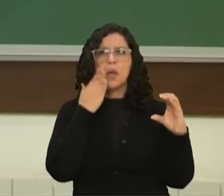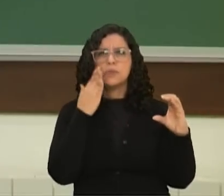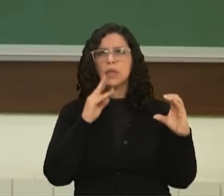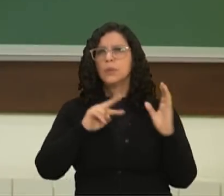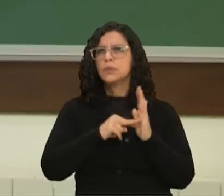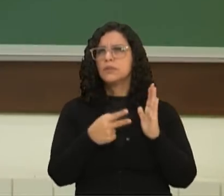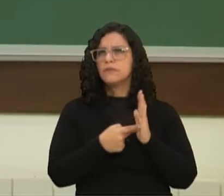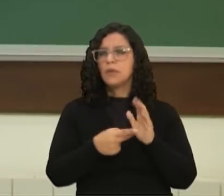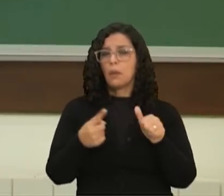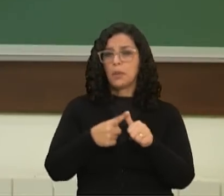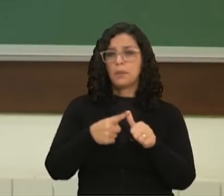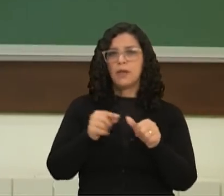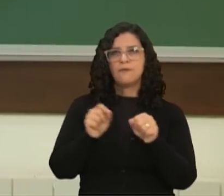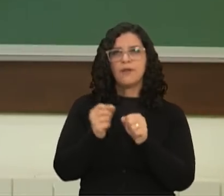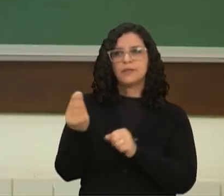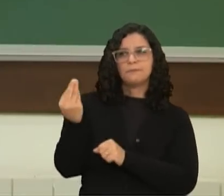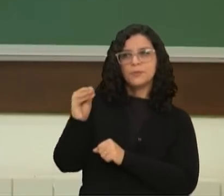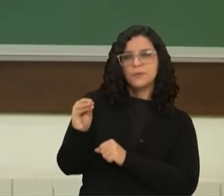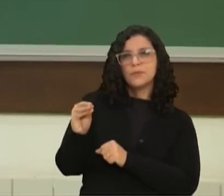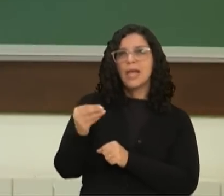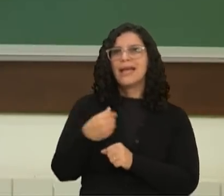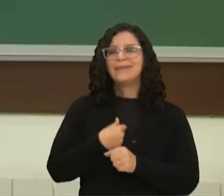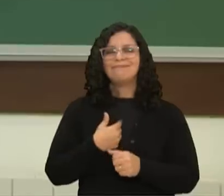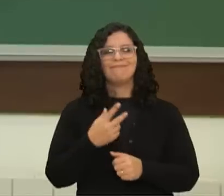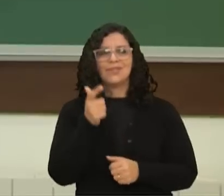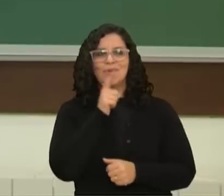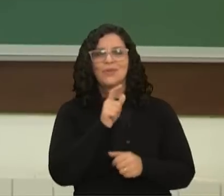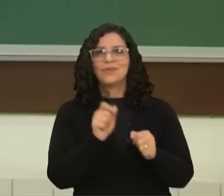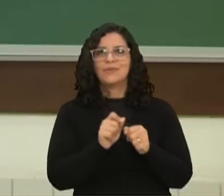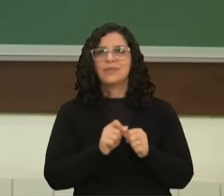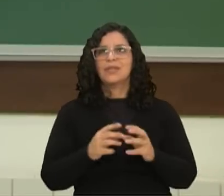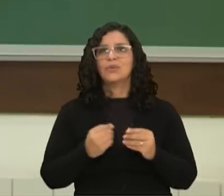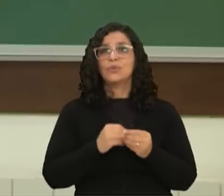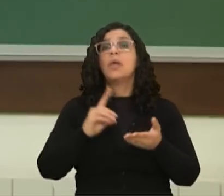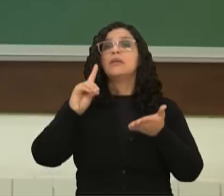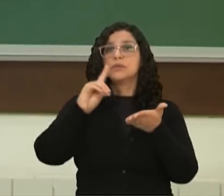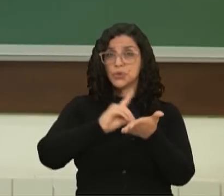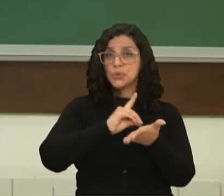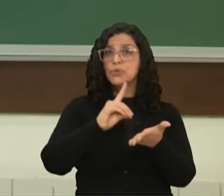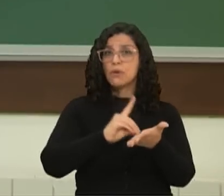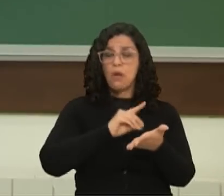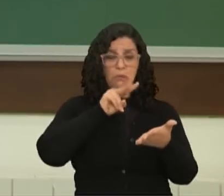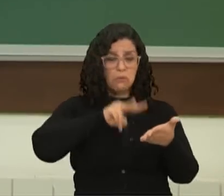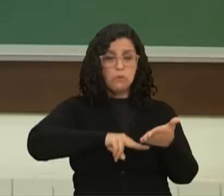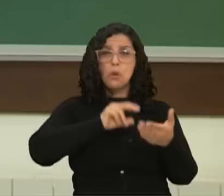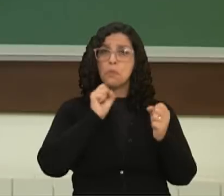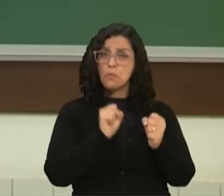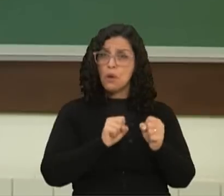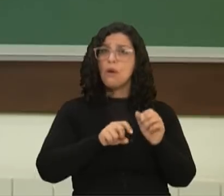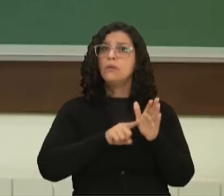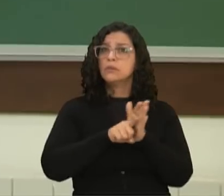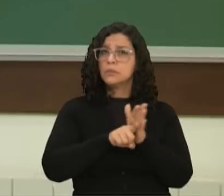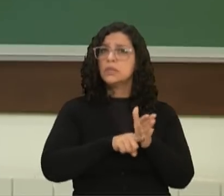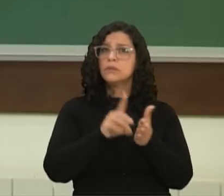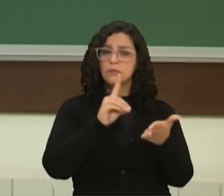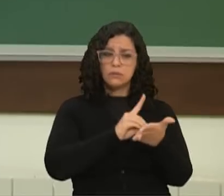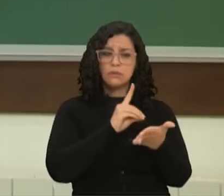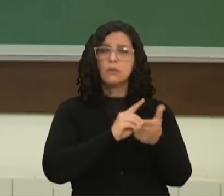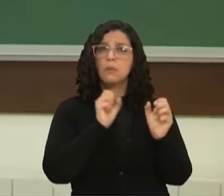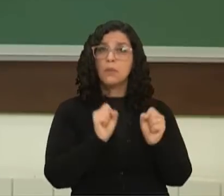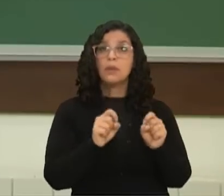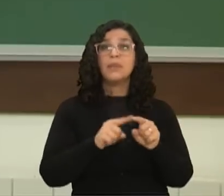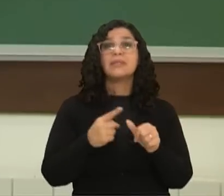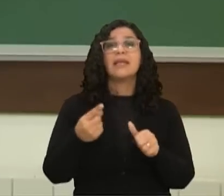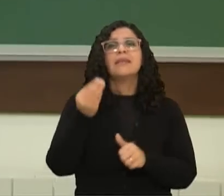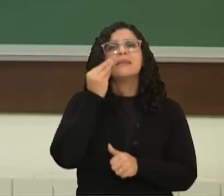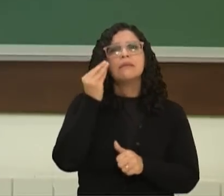esse primeiro, vai eliminando. Se você não conseguir fazer sem o uso do dicionário, não tem problema, pode fazer a consulta aí. Mas primeiro